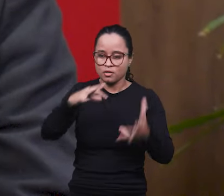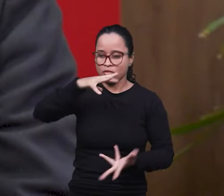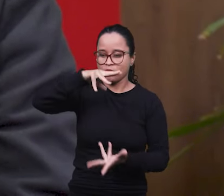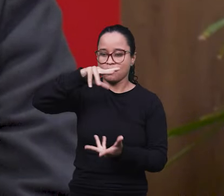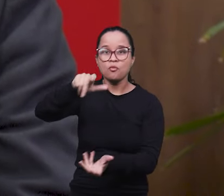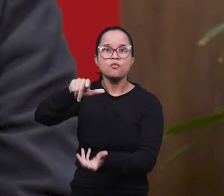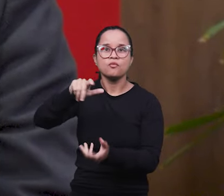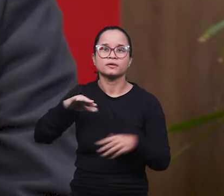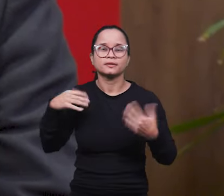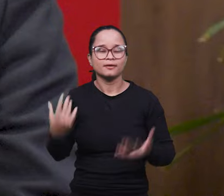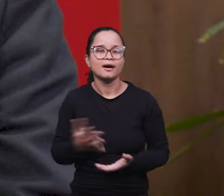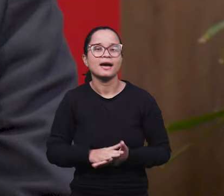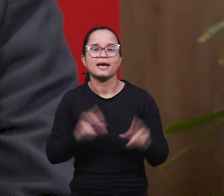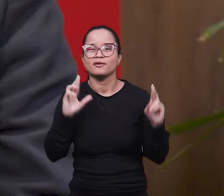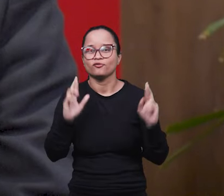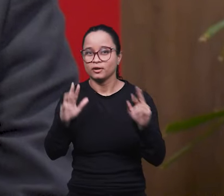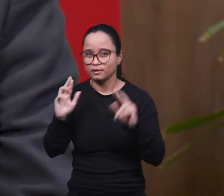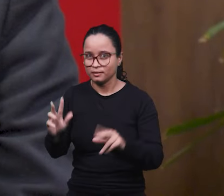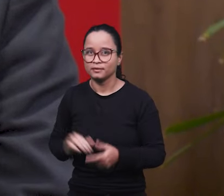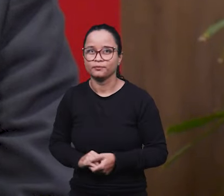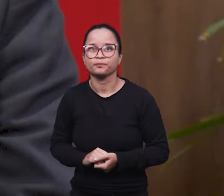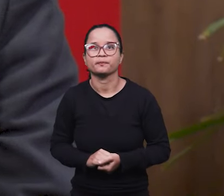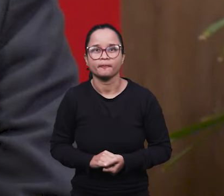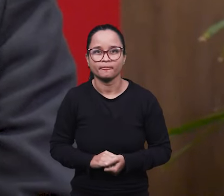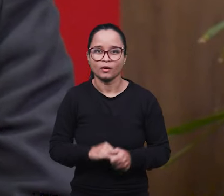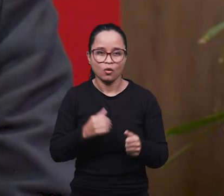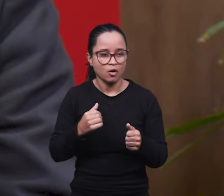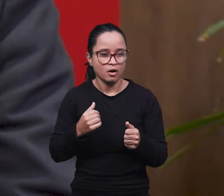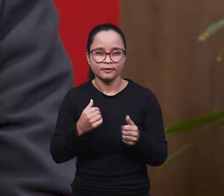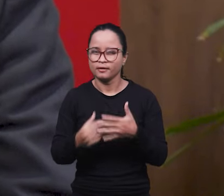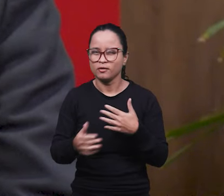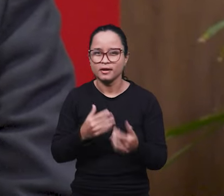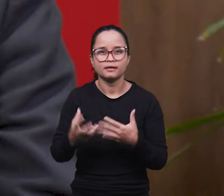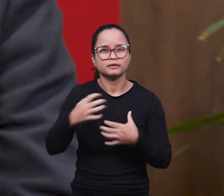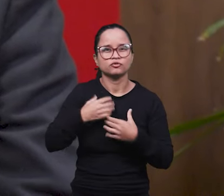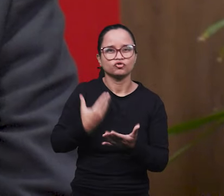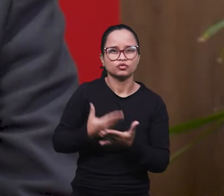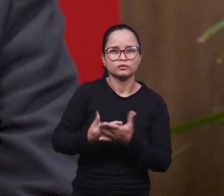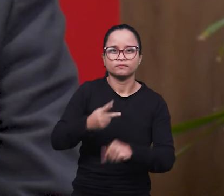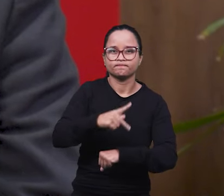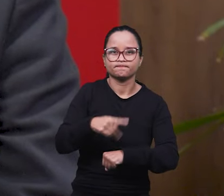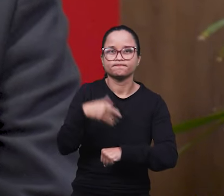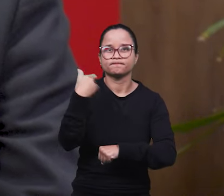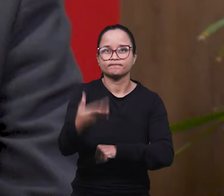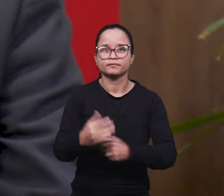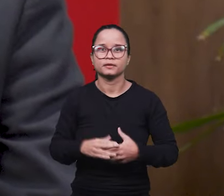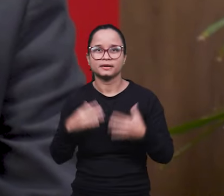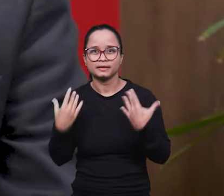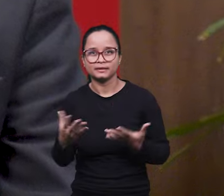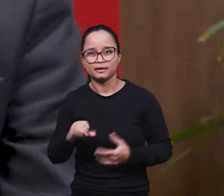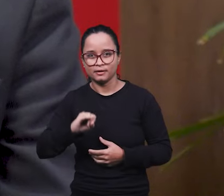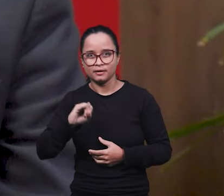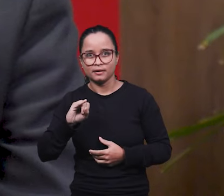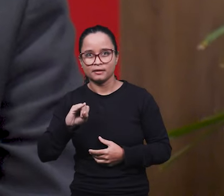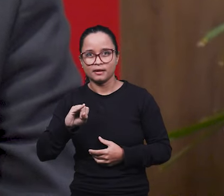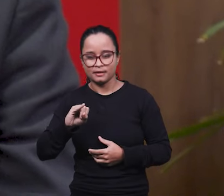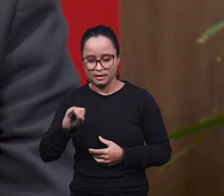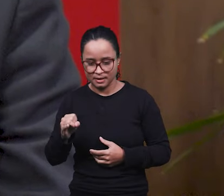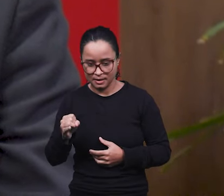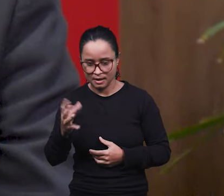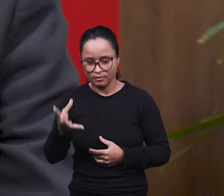grande o grande diferencial num qualquer processo de intercâmbio se ele puder eh eh absorver essa esse